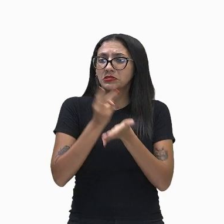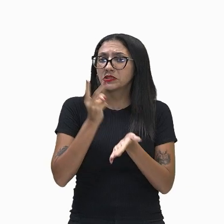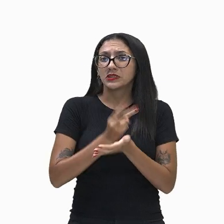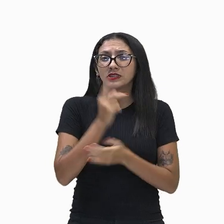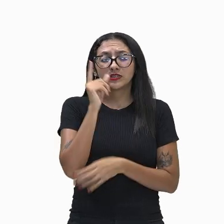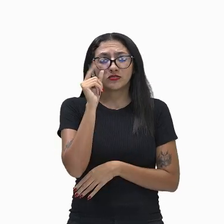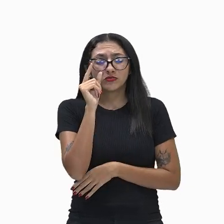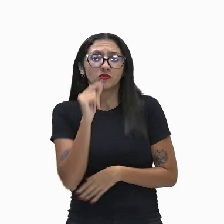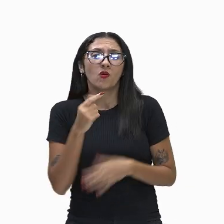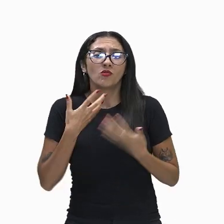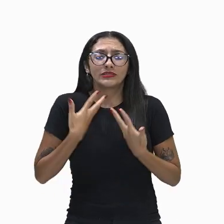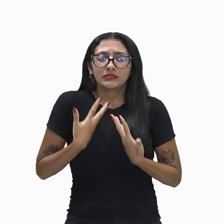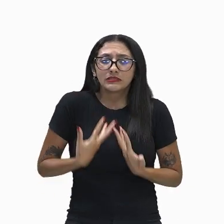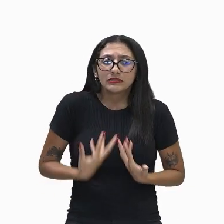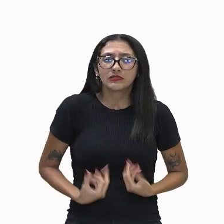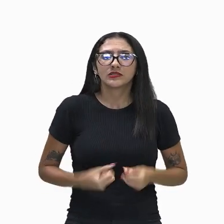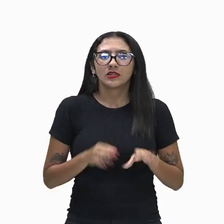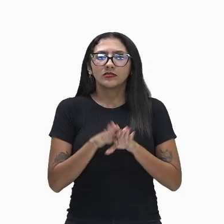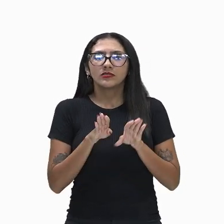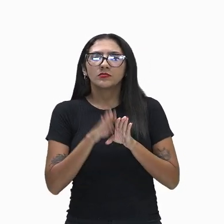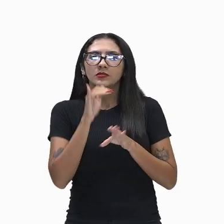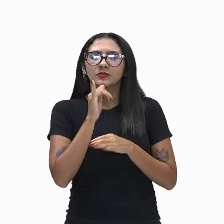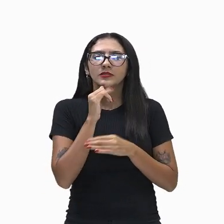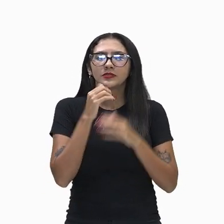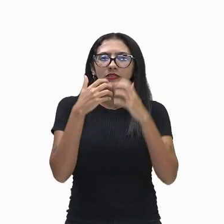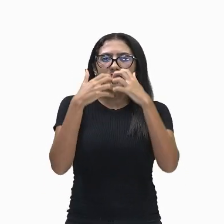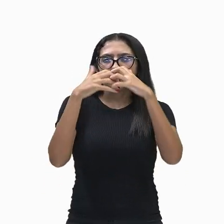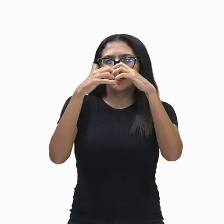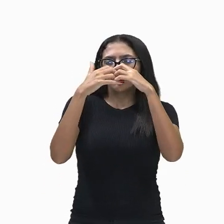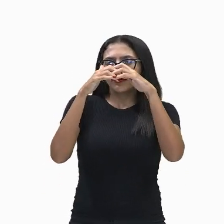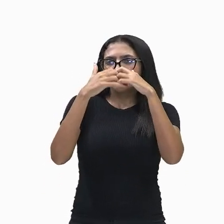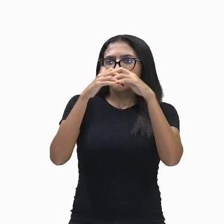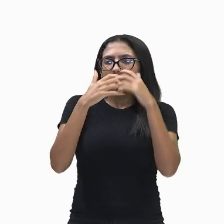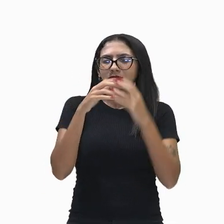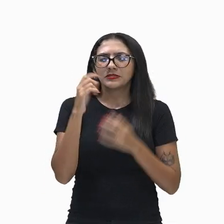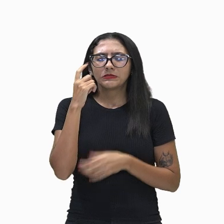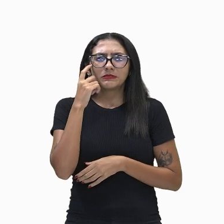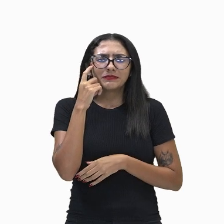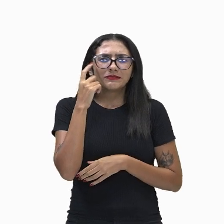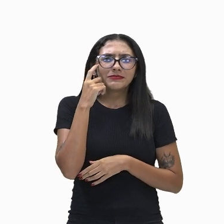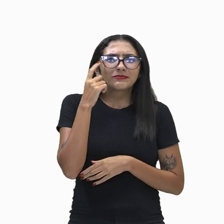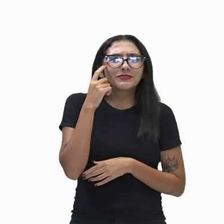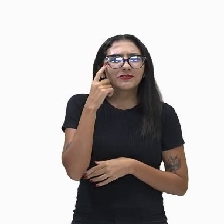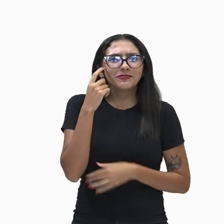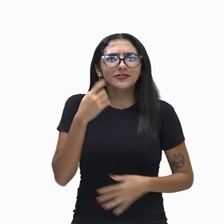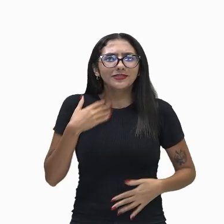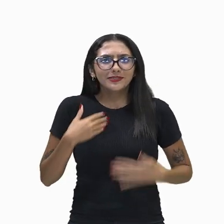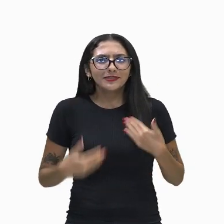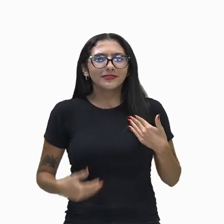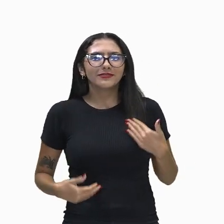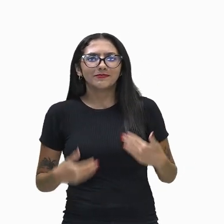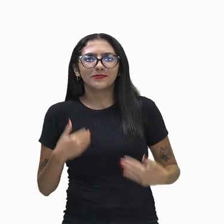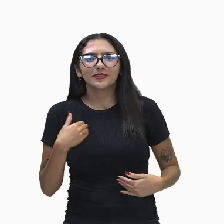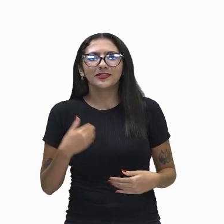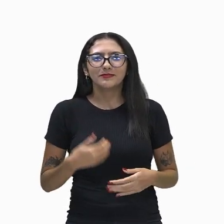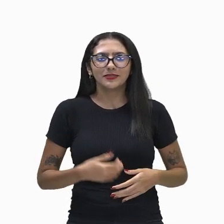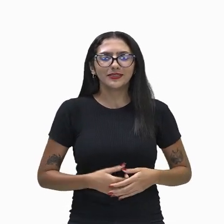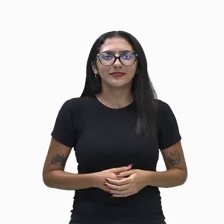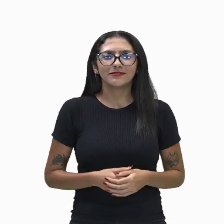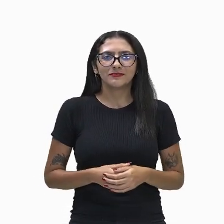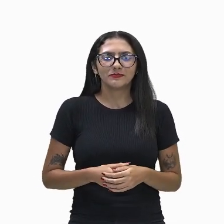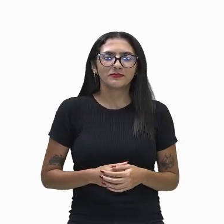vai estar muito cansada, e lentidão do raciocínio, porque tudo no organismo vai estar funcionando de forma muito mais lenta. Tá?